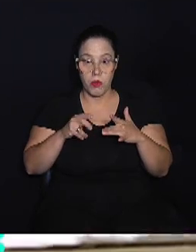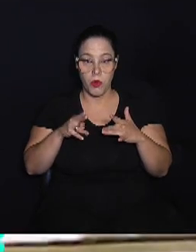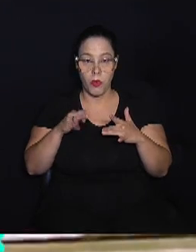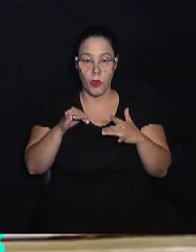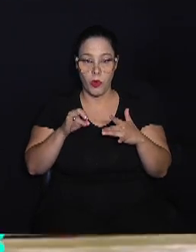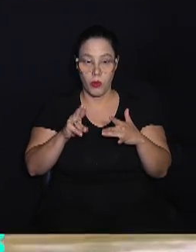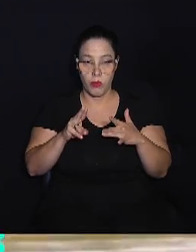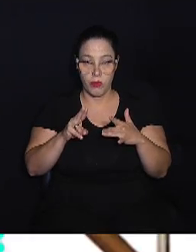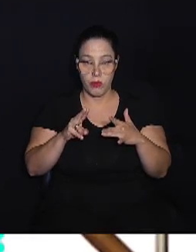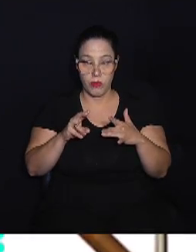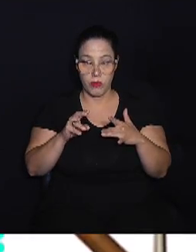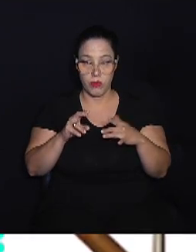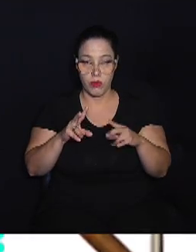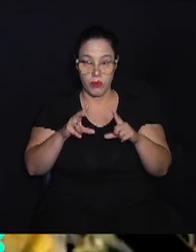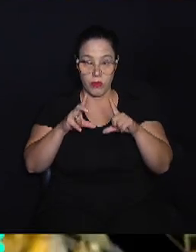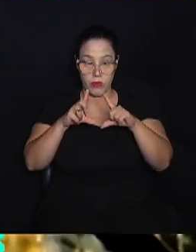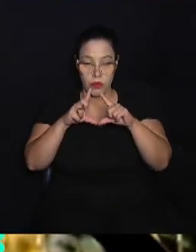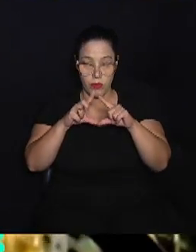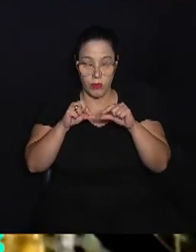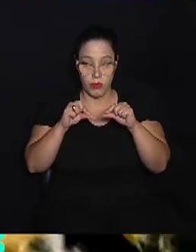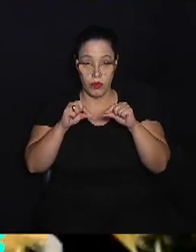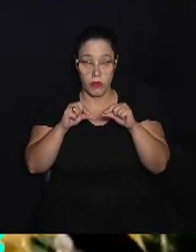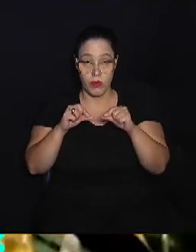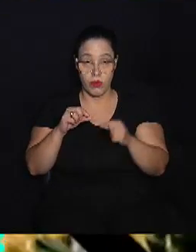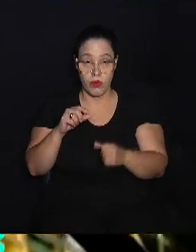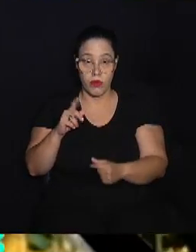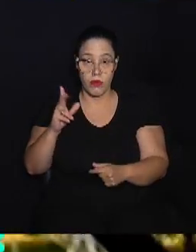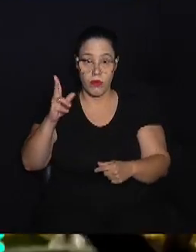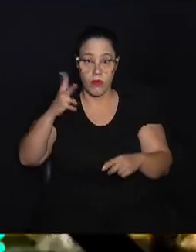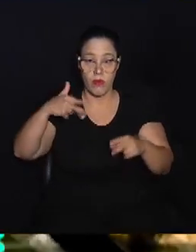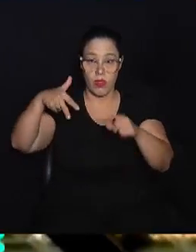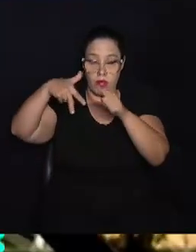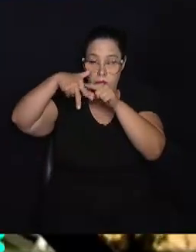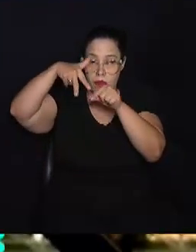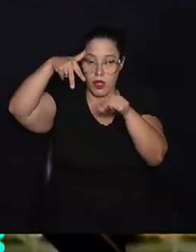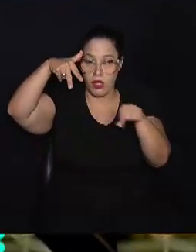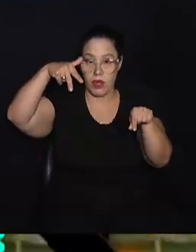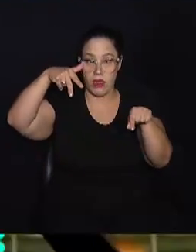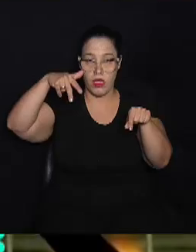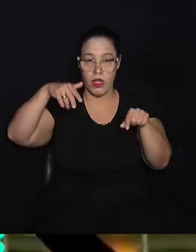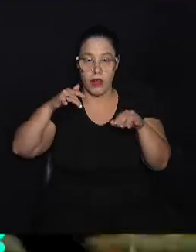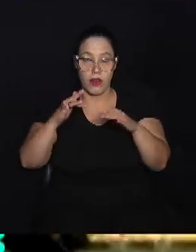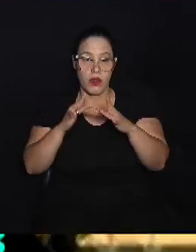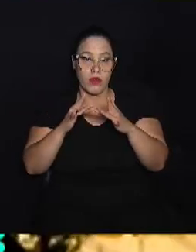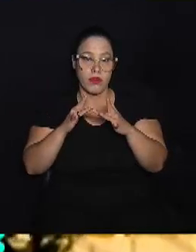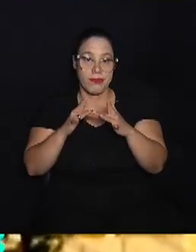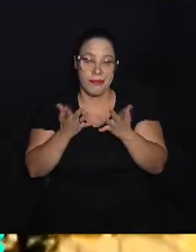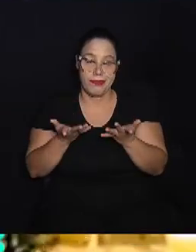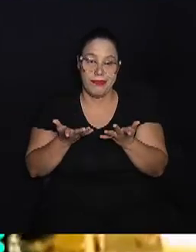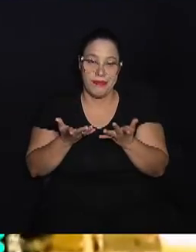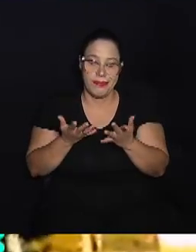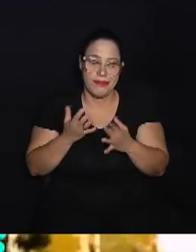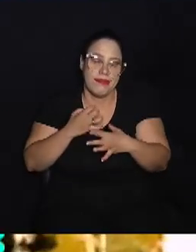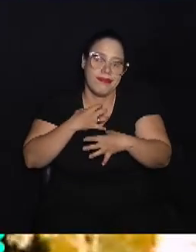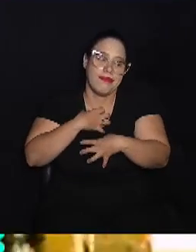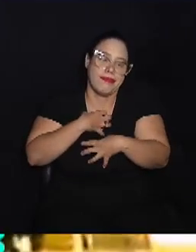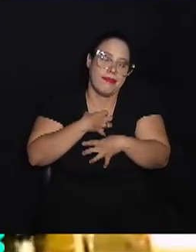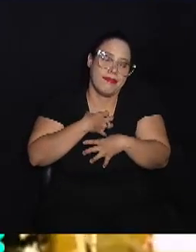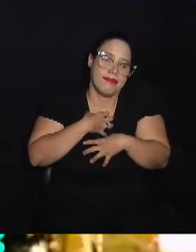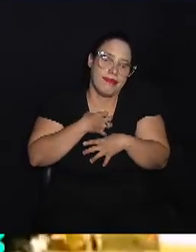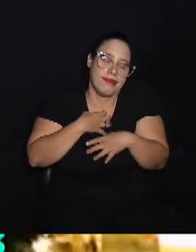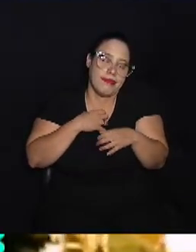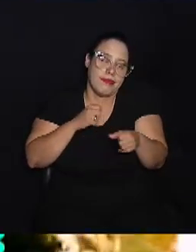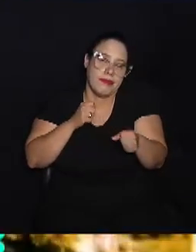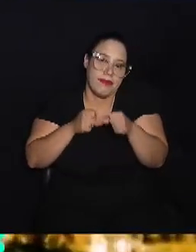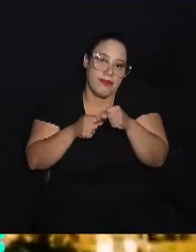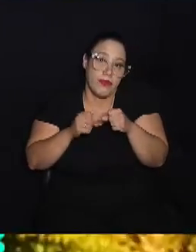Distrito Federal. Uma peregrina e seu tripé de bambu, intimidade, cumplicidade e afeto entre objeto